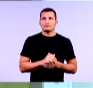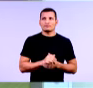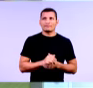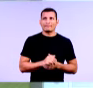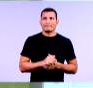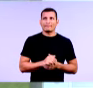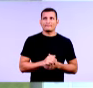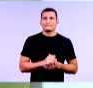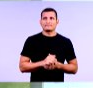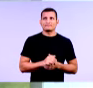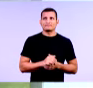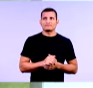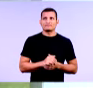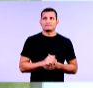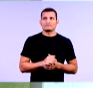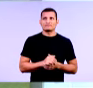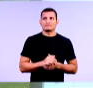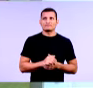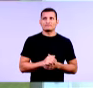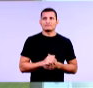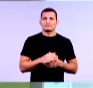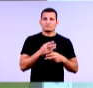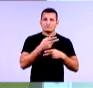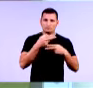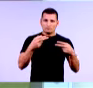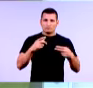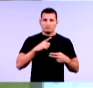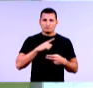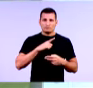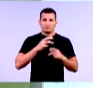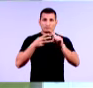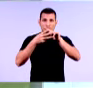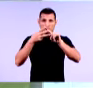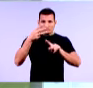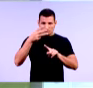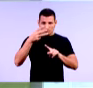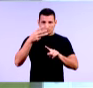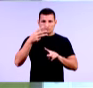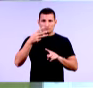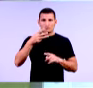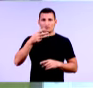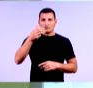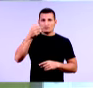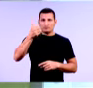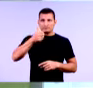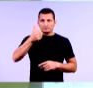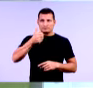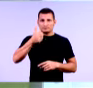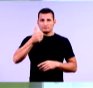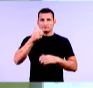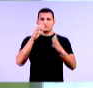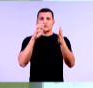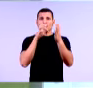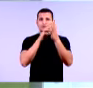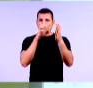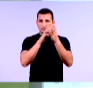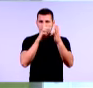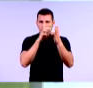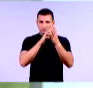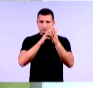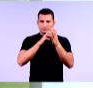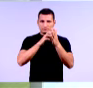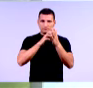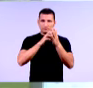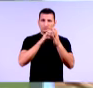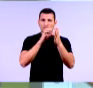3, né, pilares que definem o objeto. O primeiro, as características que aquele objeto tem.